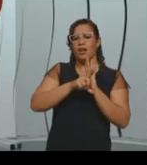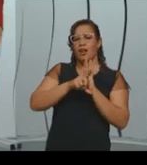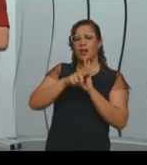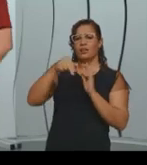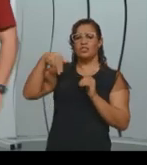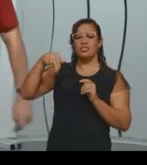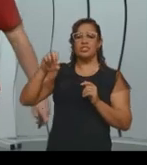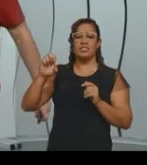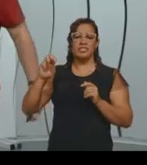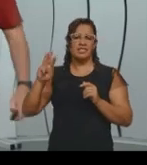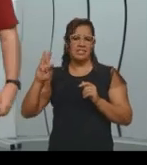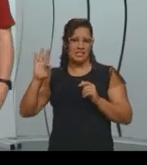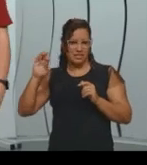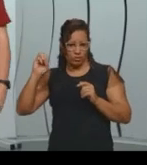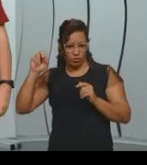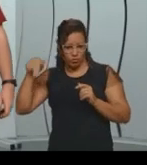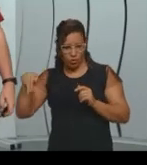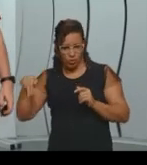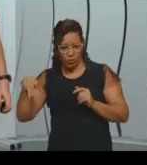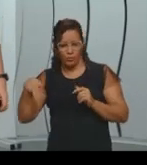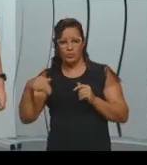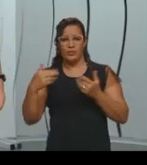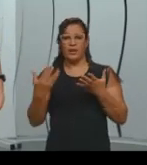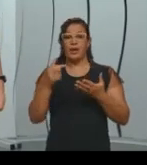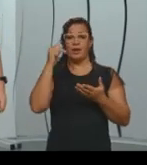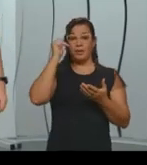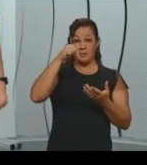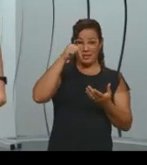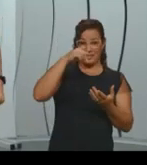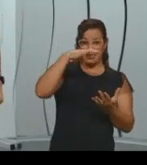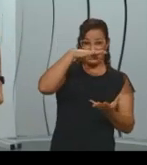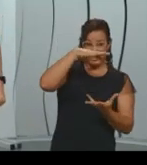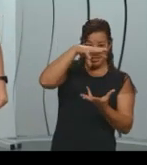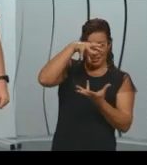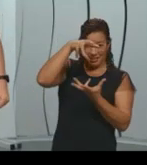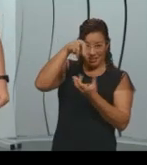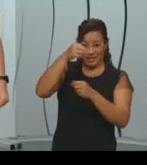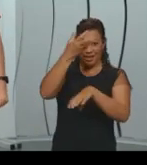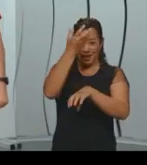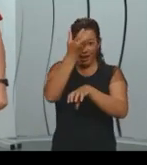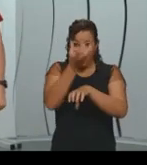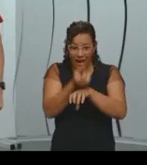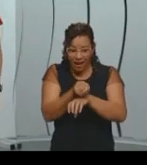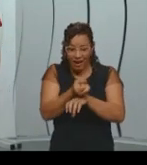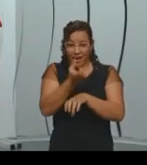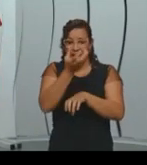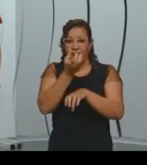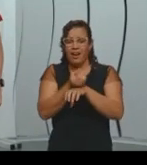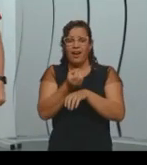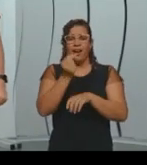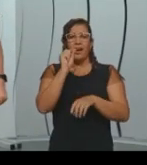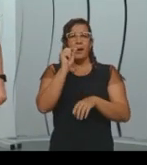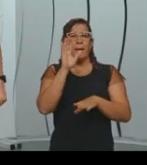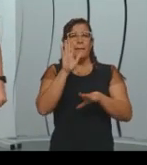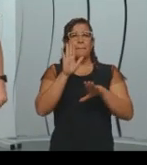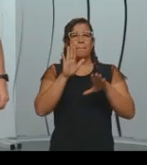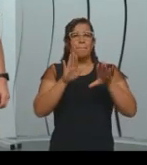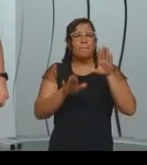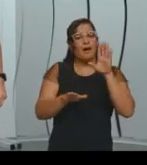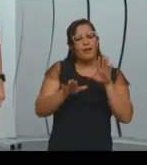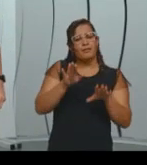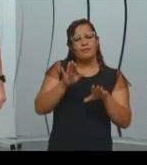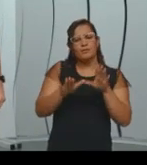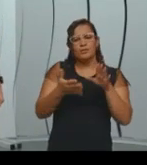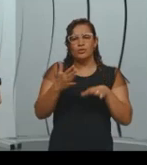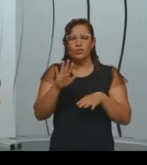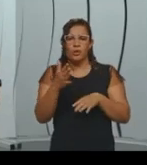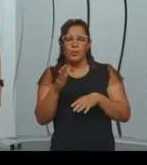Mas aqui na Terra, o valor desta aceleração vale aproximadamente